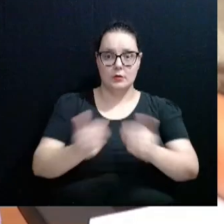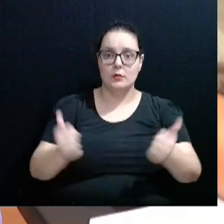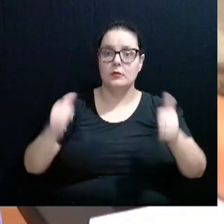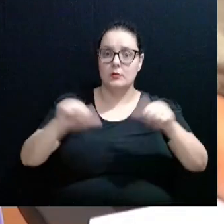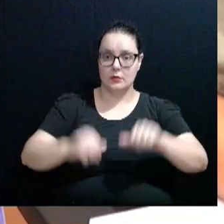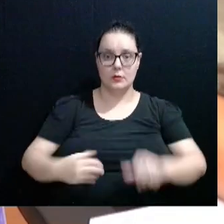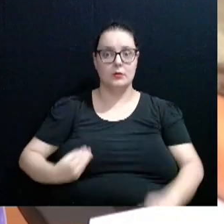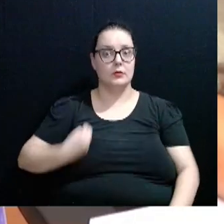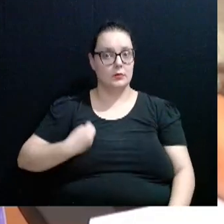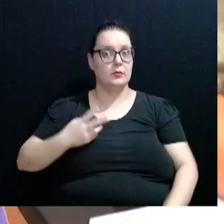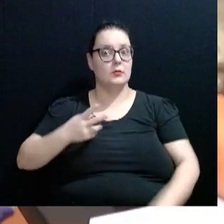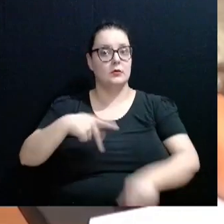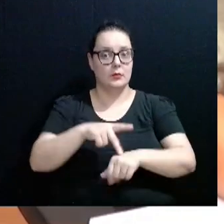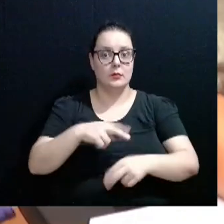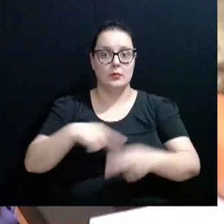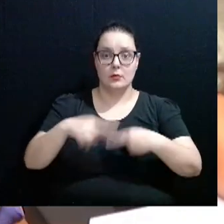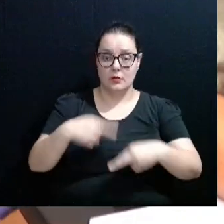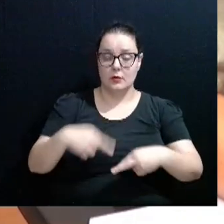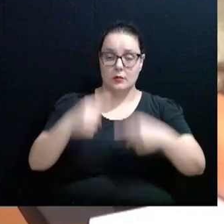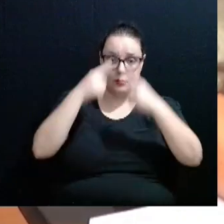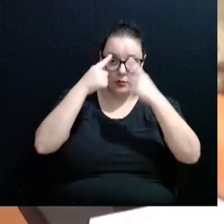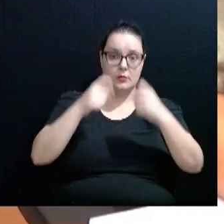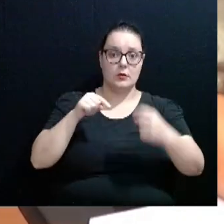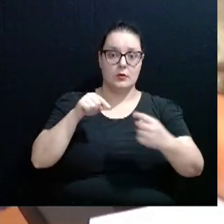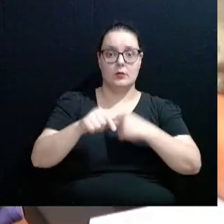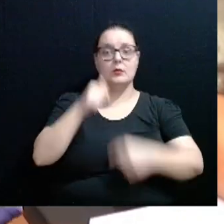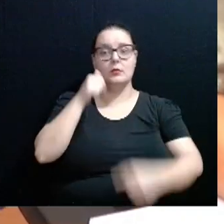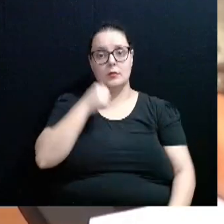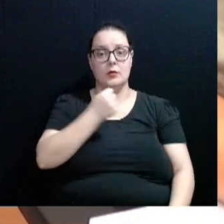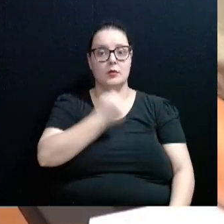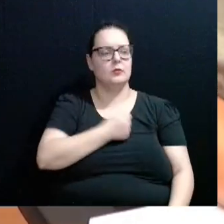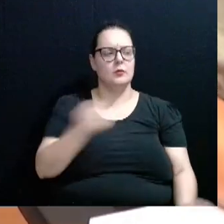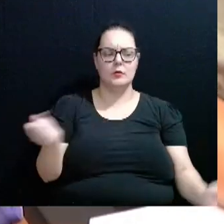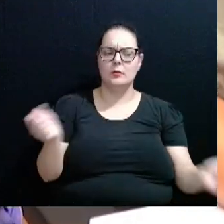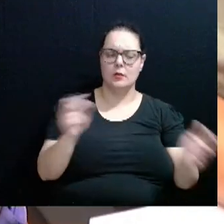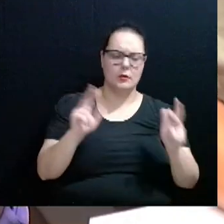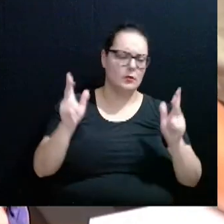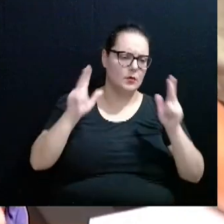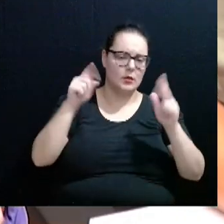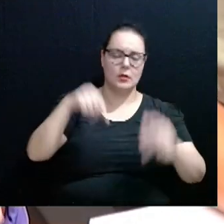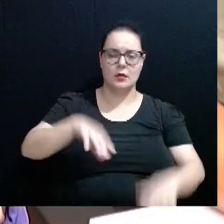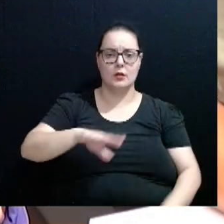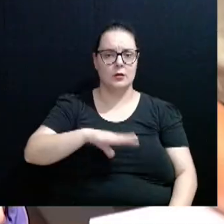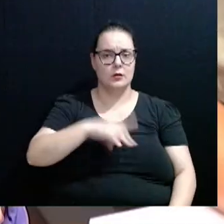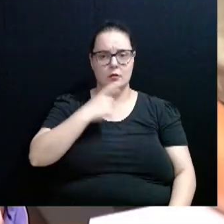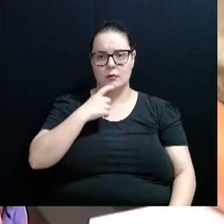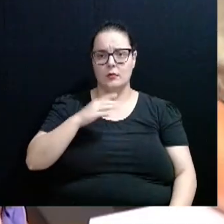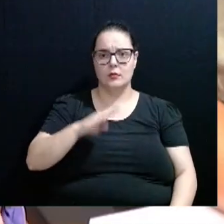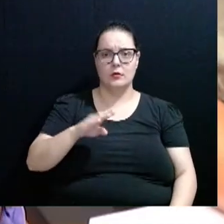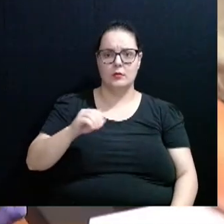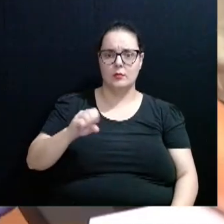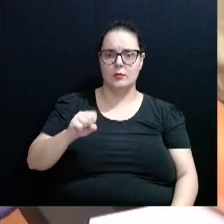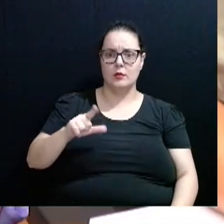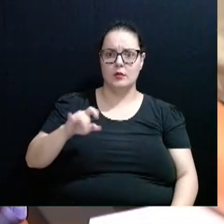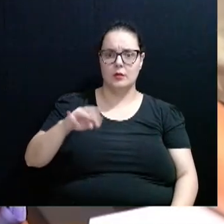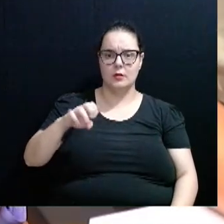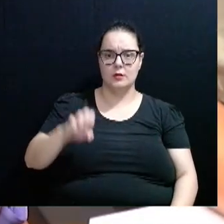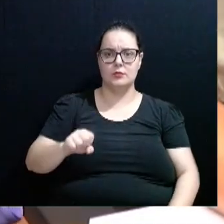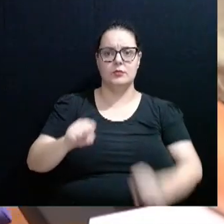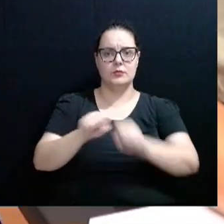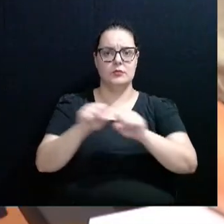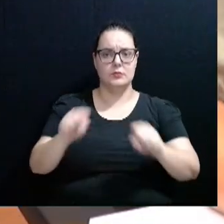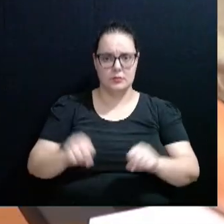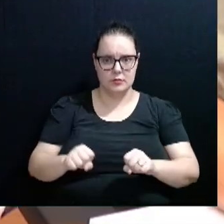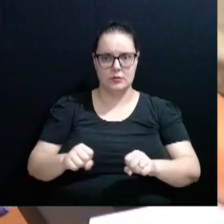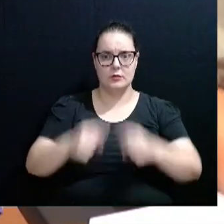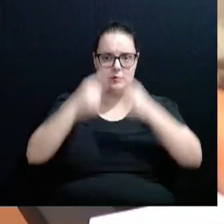com relação à violência contra as mulheres, dos números alarmantes, aqui em Campinas mesmo, o boletim do Sistema de Notificação de Violência contra as Mulheres de